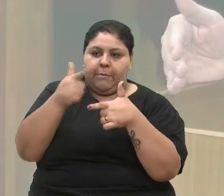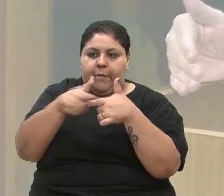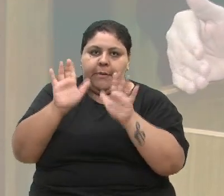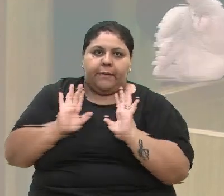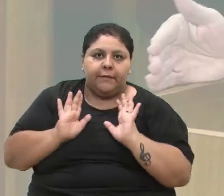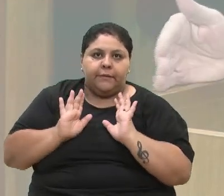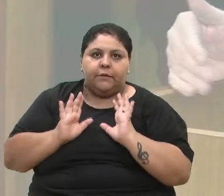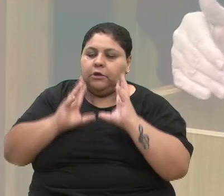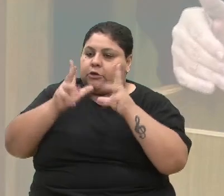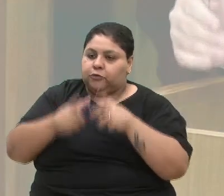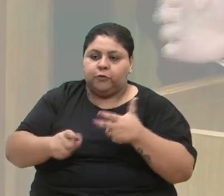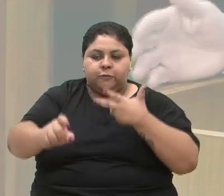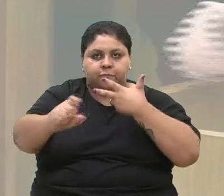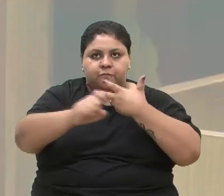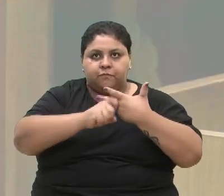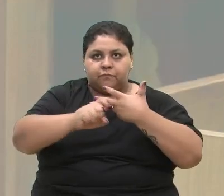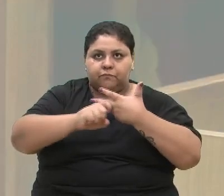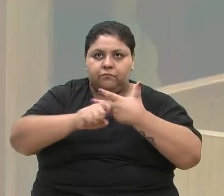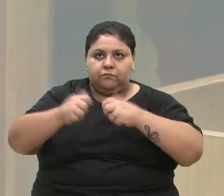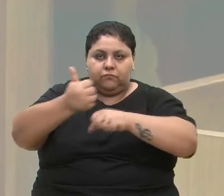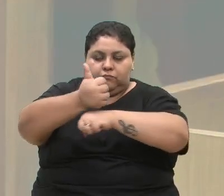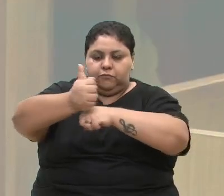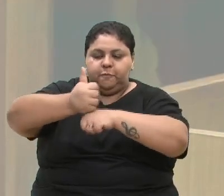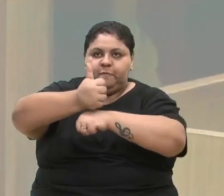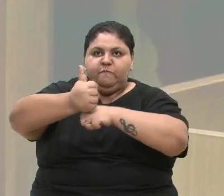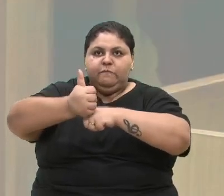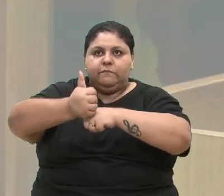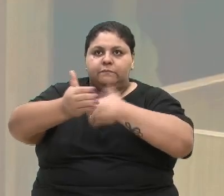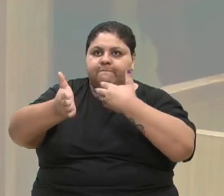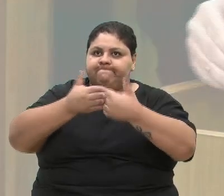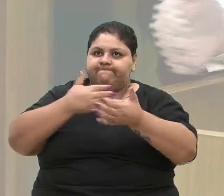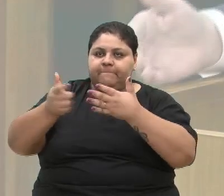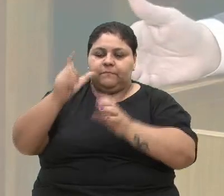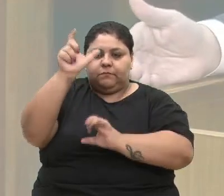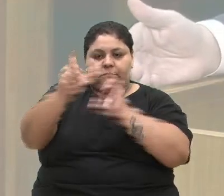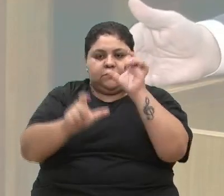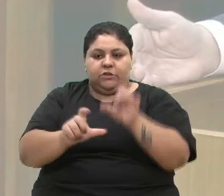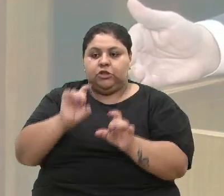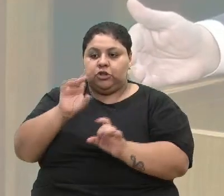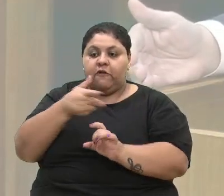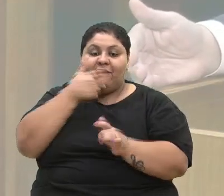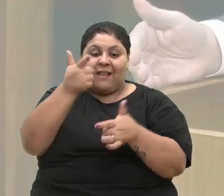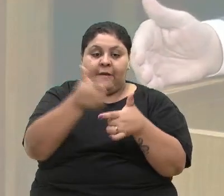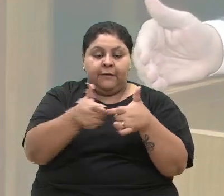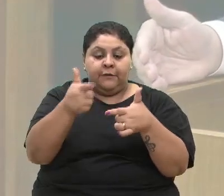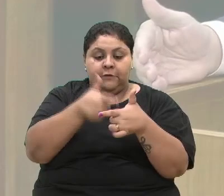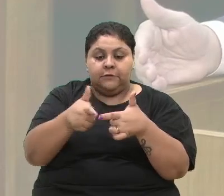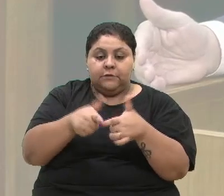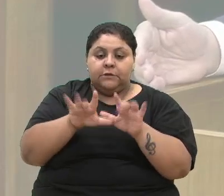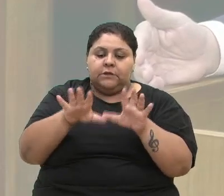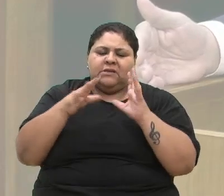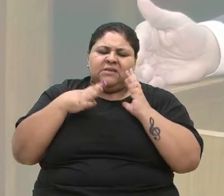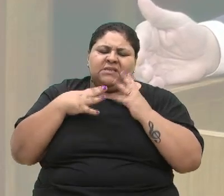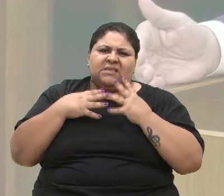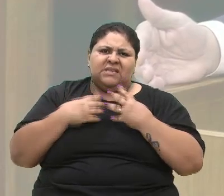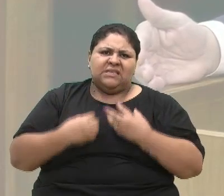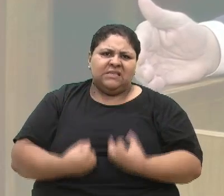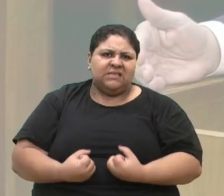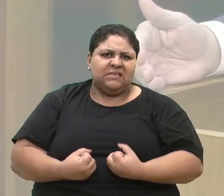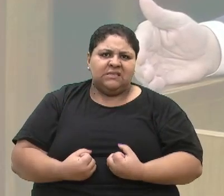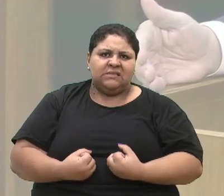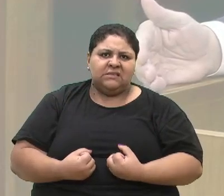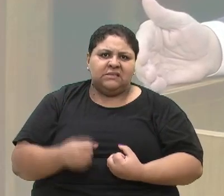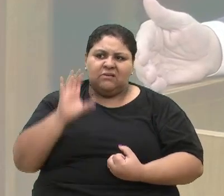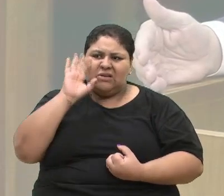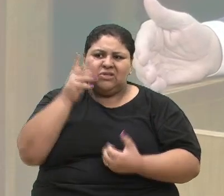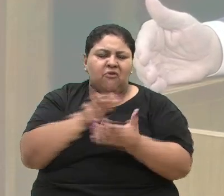E todo executivo, todo profissional, qualquer pessoa que só fala problema, ela fica cansativa, ela não é